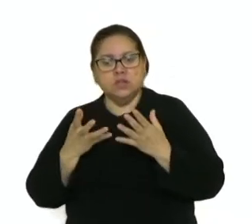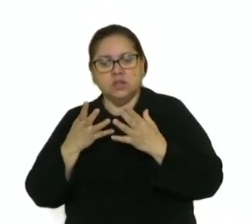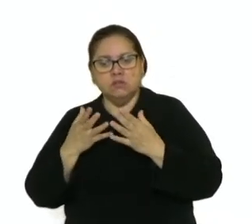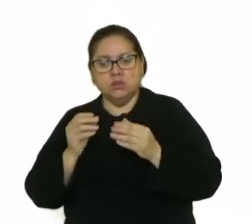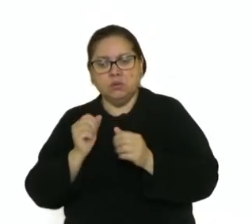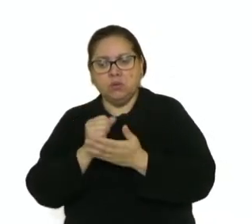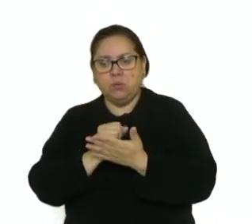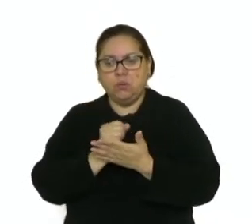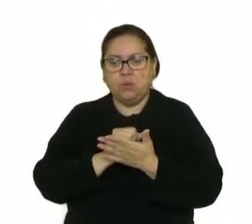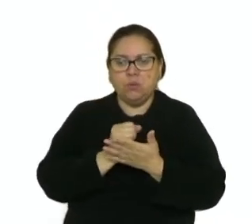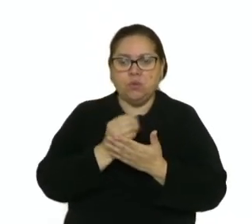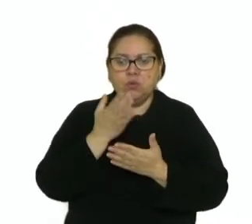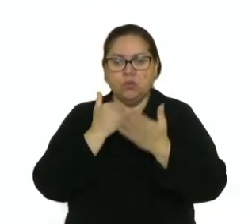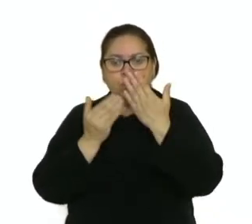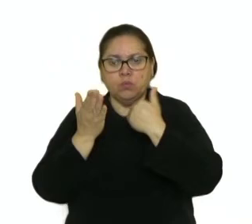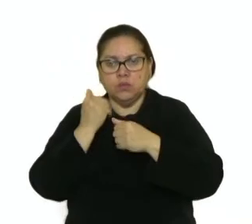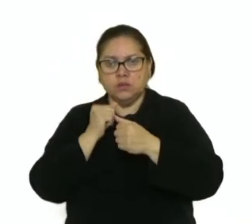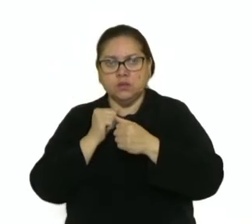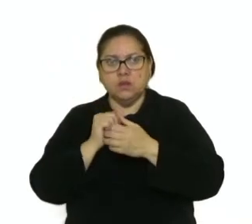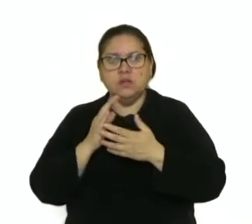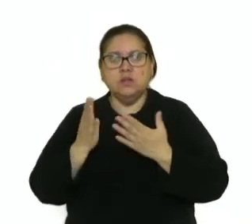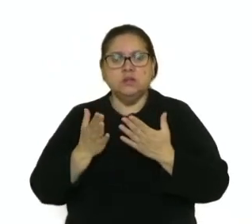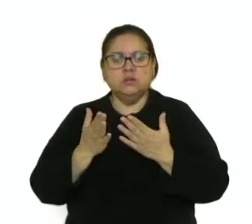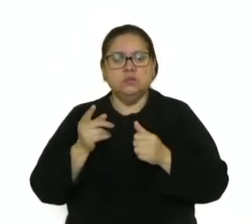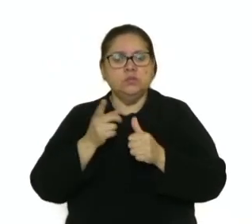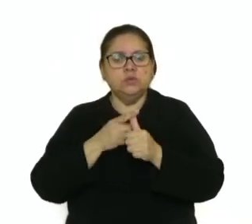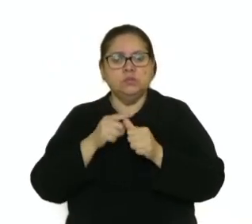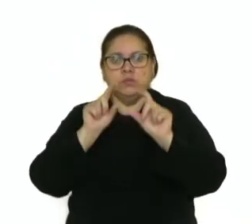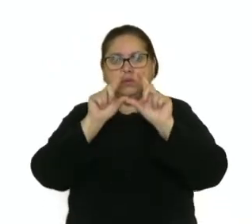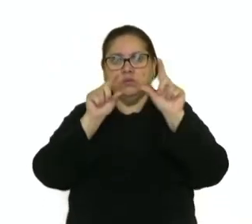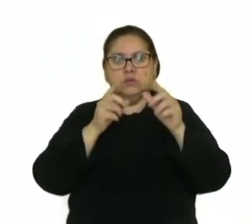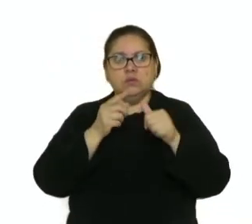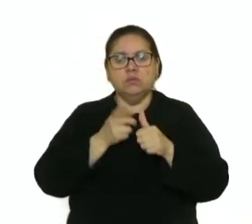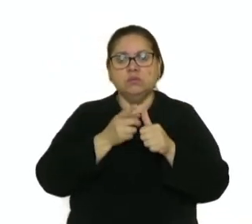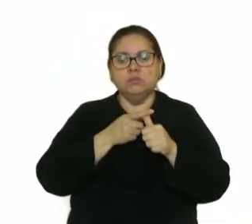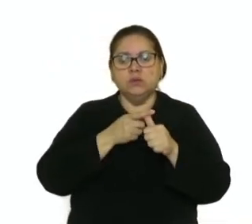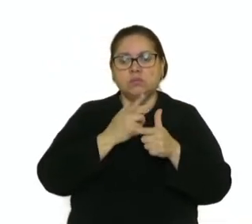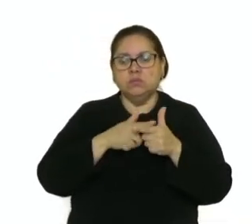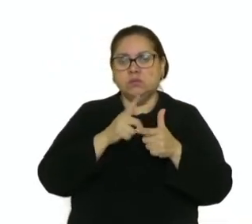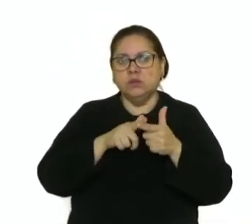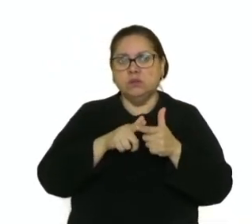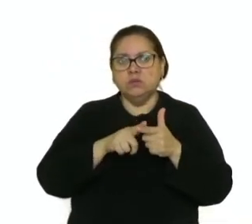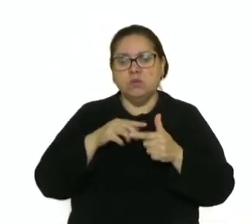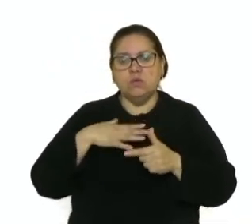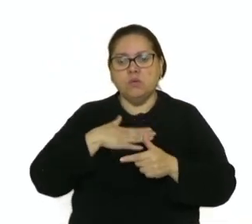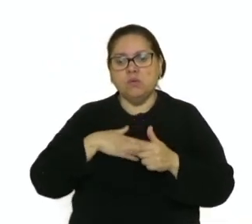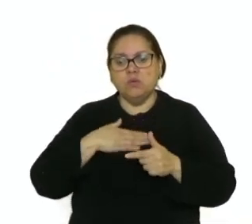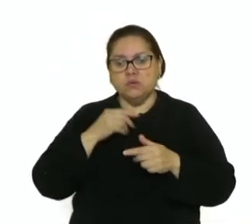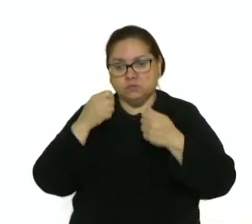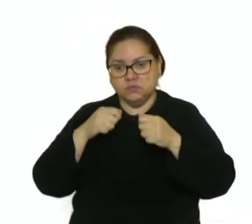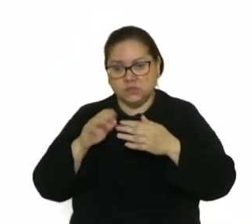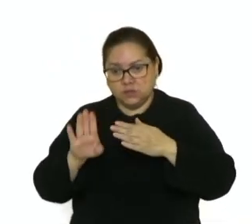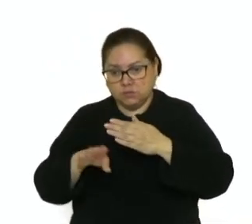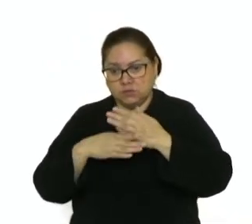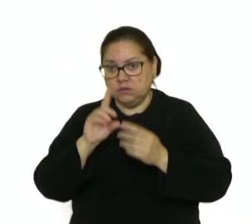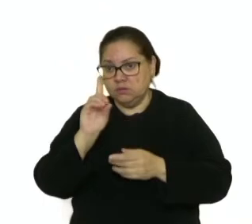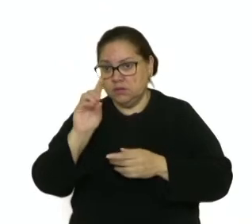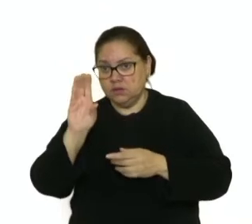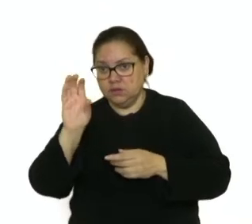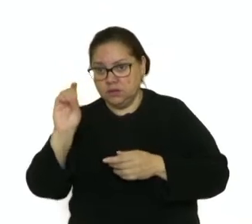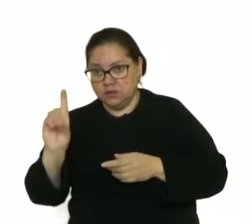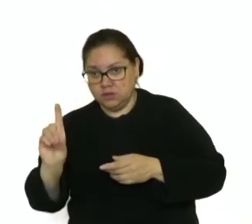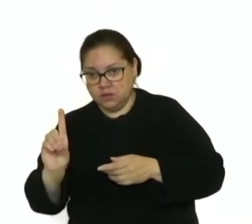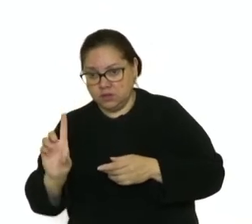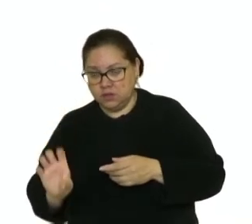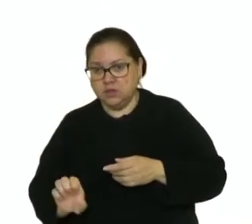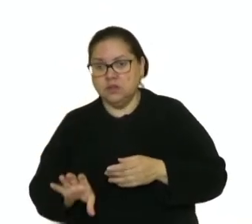regule meu consumo de comida. Né? Então, no primeiro quadrinho que deu problema ali, porque o verbo gostar exige a preposição de. Então, se fosse